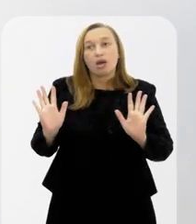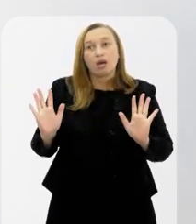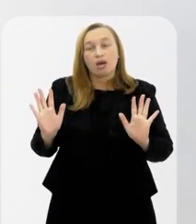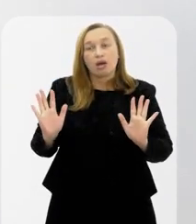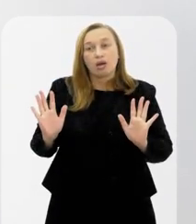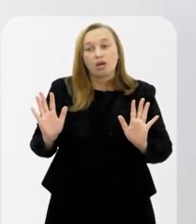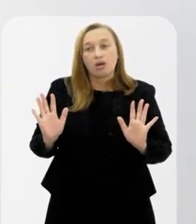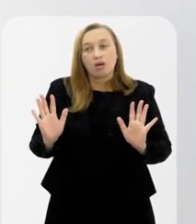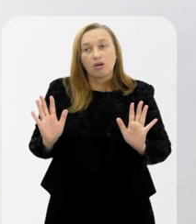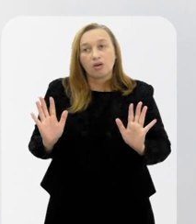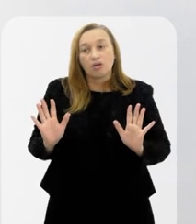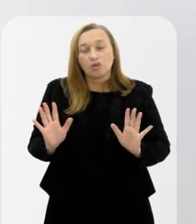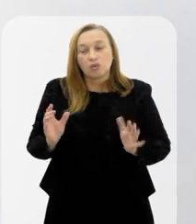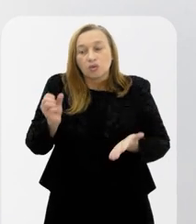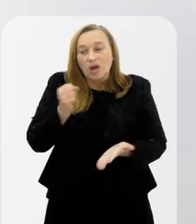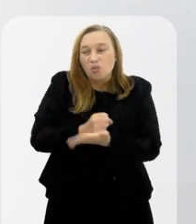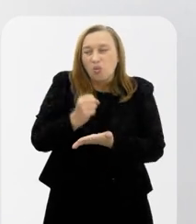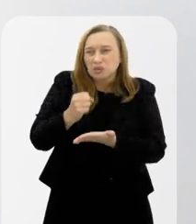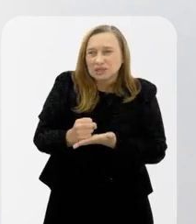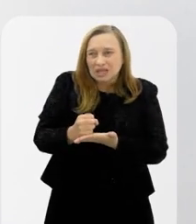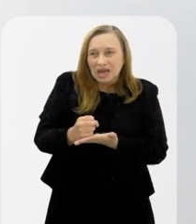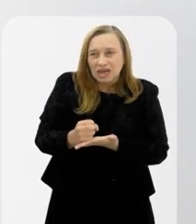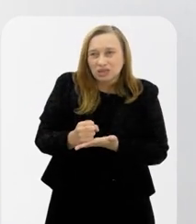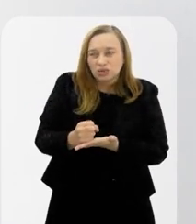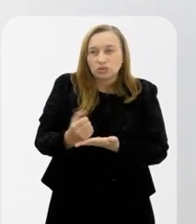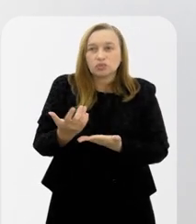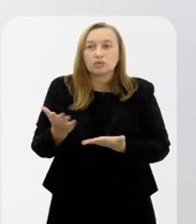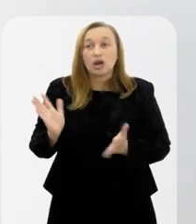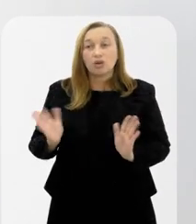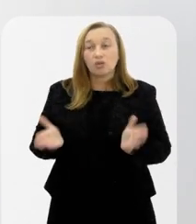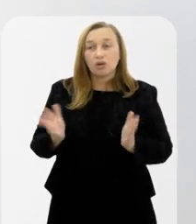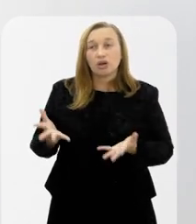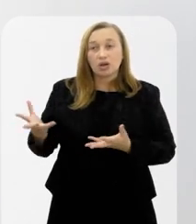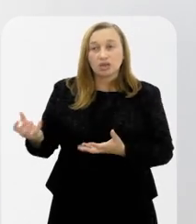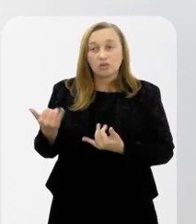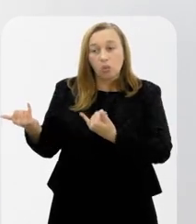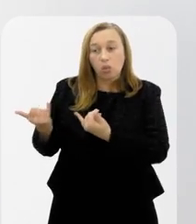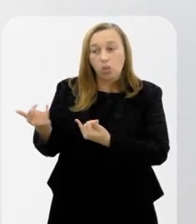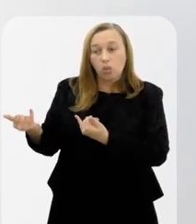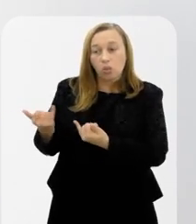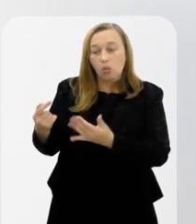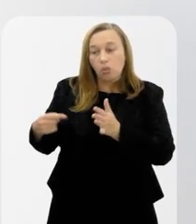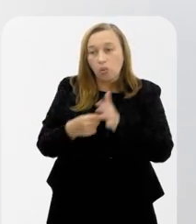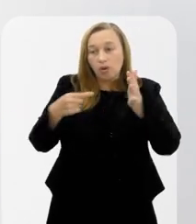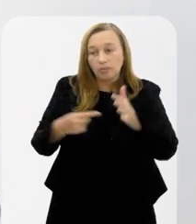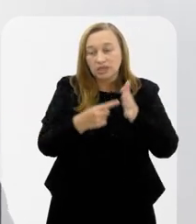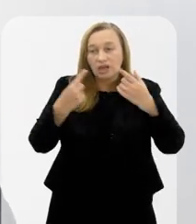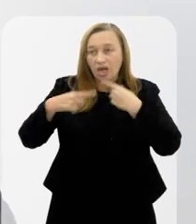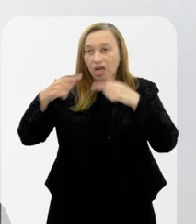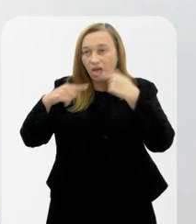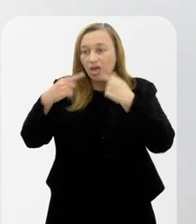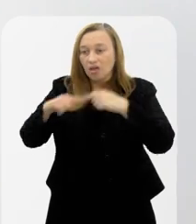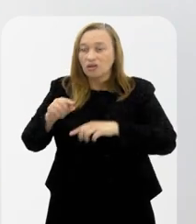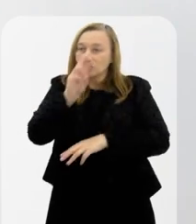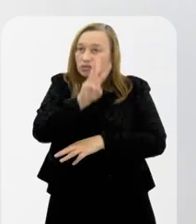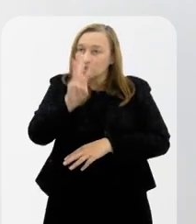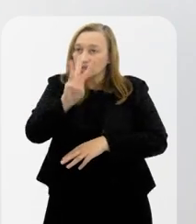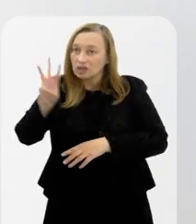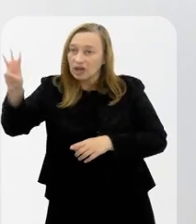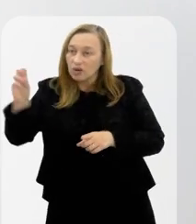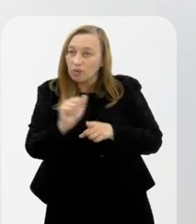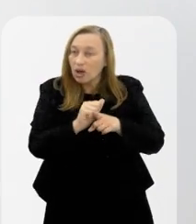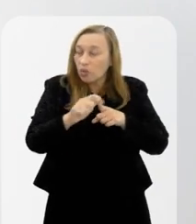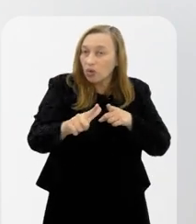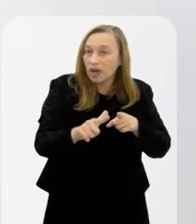acaba sob o manto de um contrato né Eu agora me Recebi uma uma re uma ação de consumidor que viu no site lá um